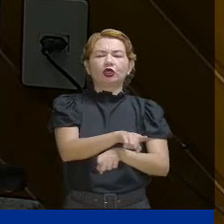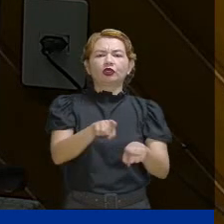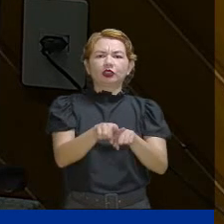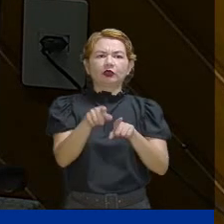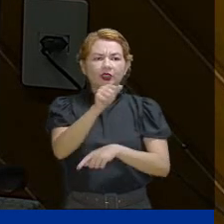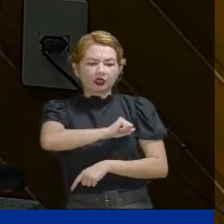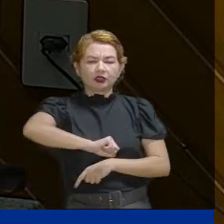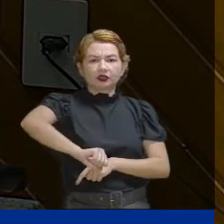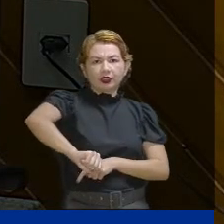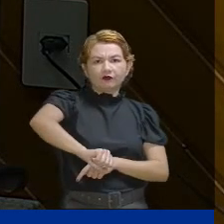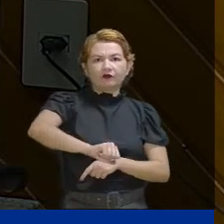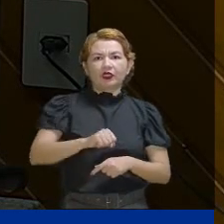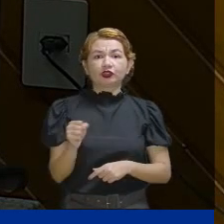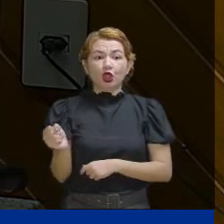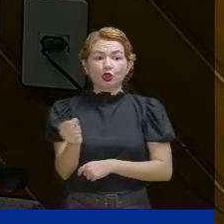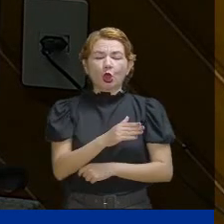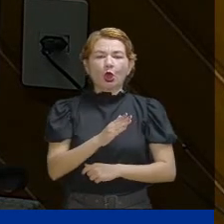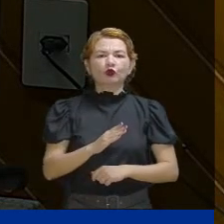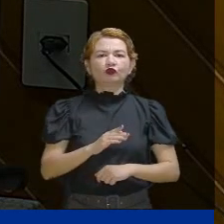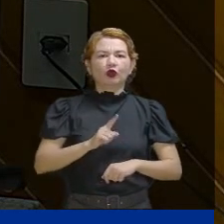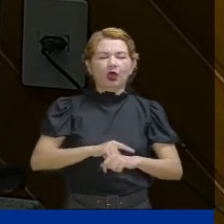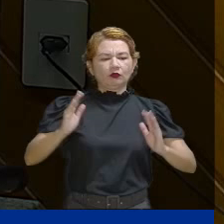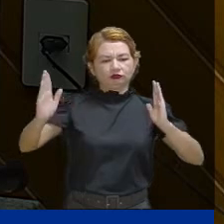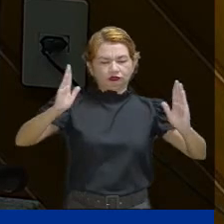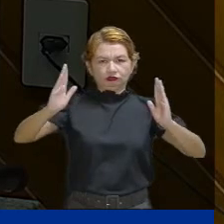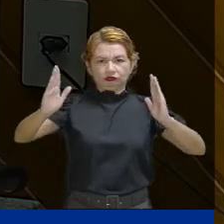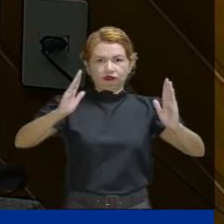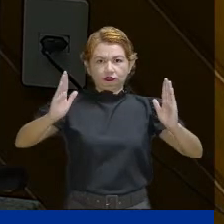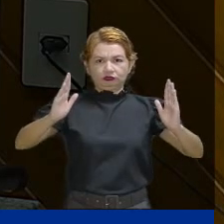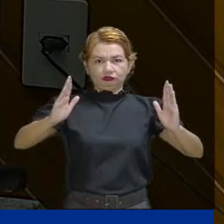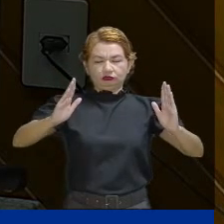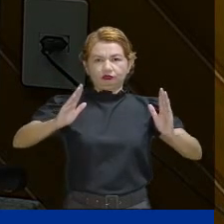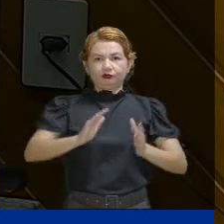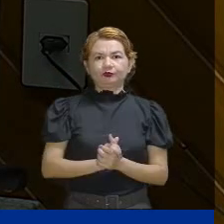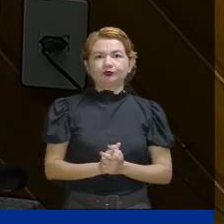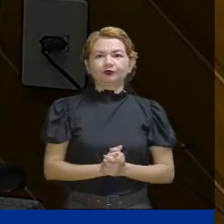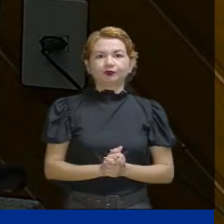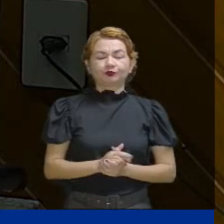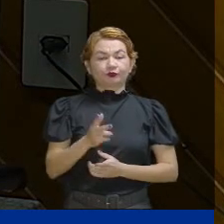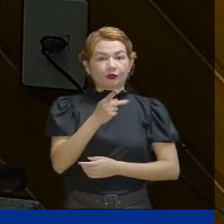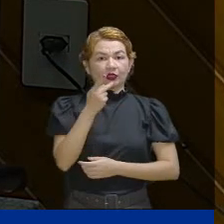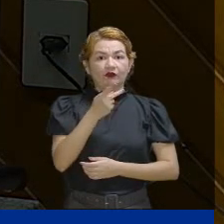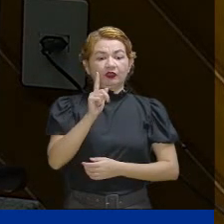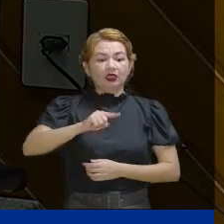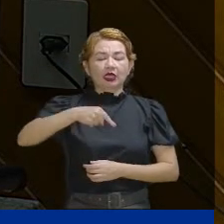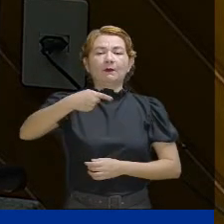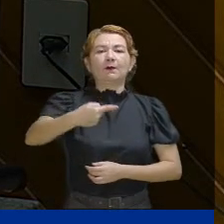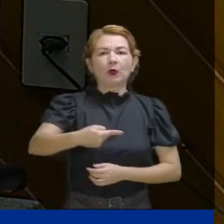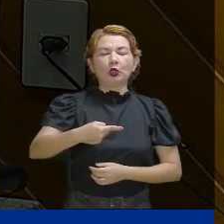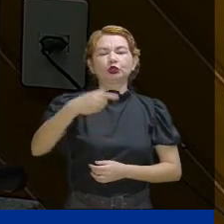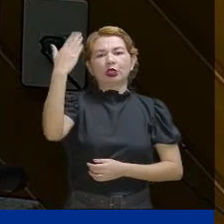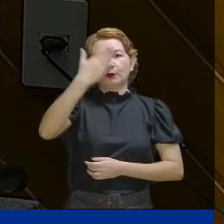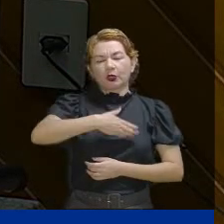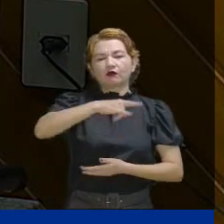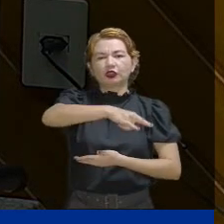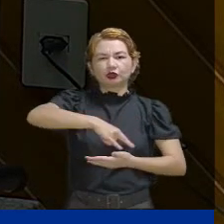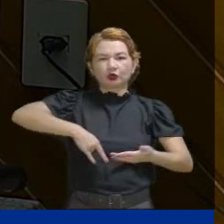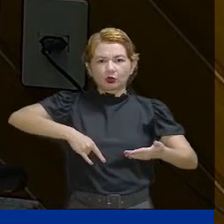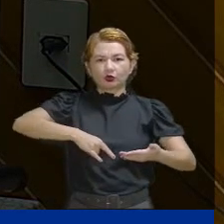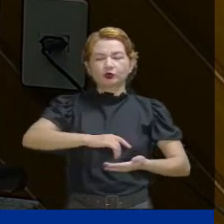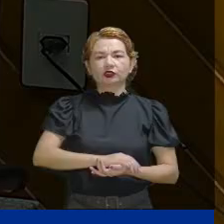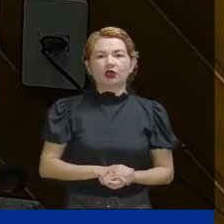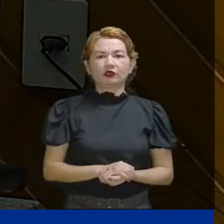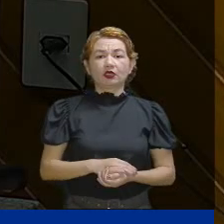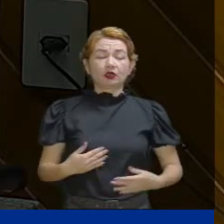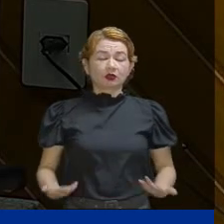defesa, conferindo-lhe novo prazo para se manifestar após a apresentação das provas documentais com a